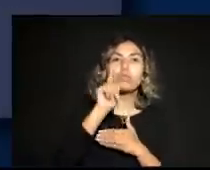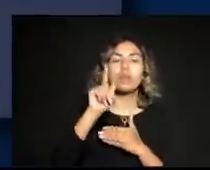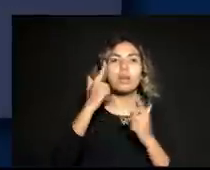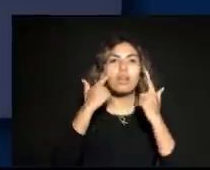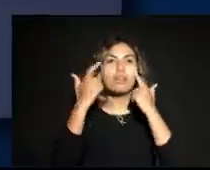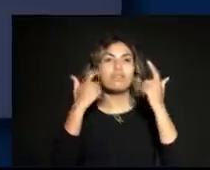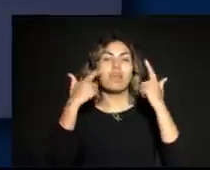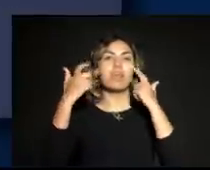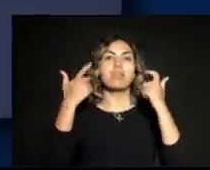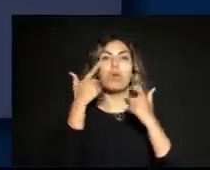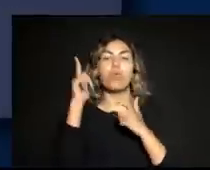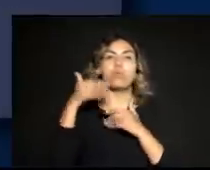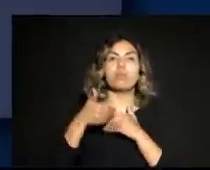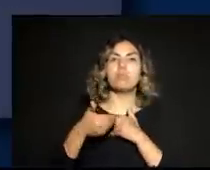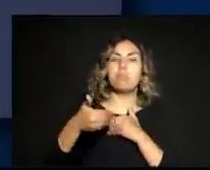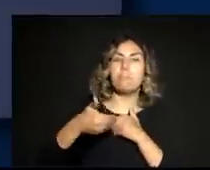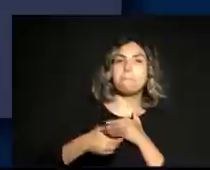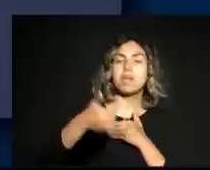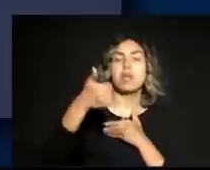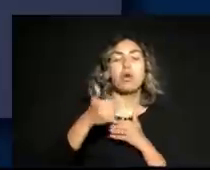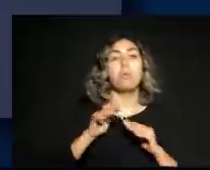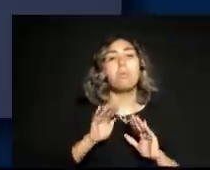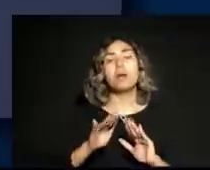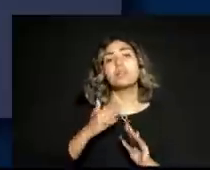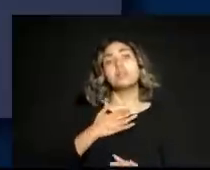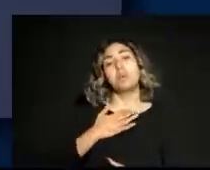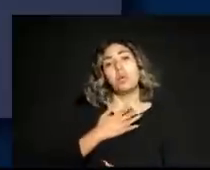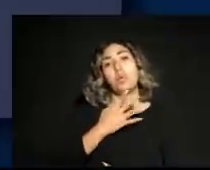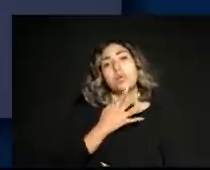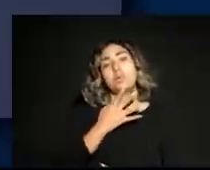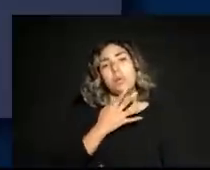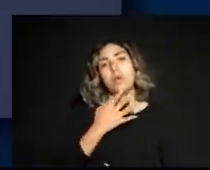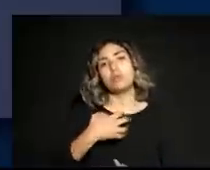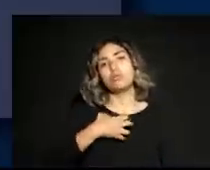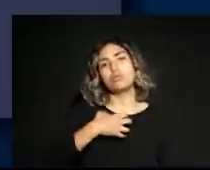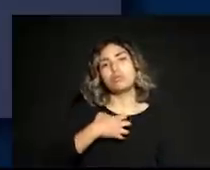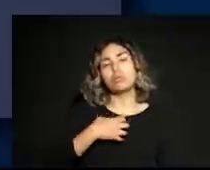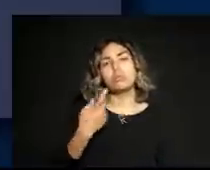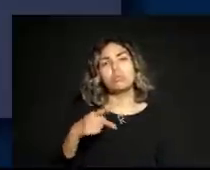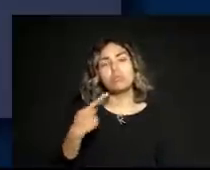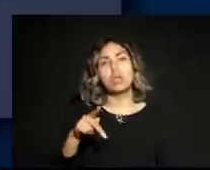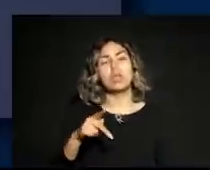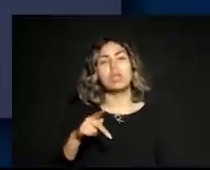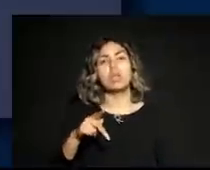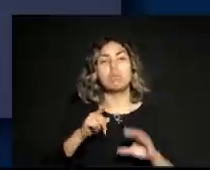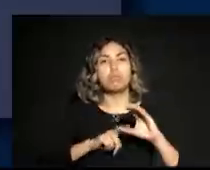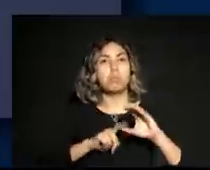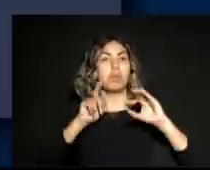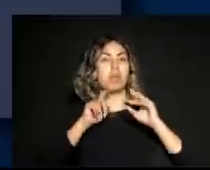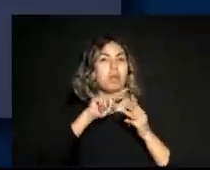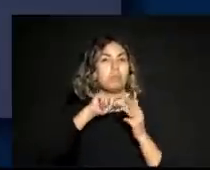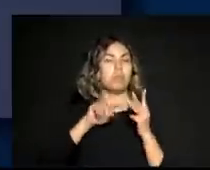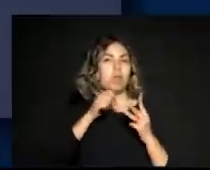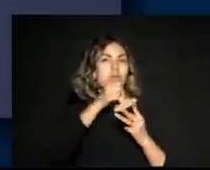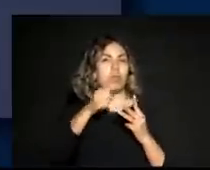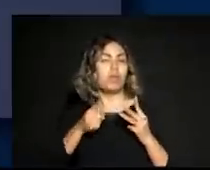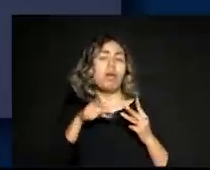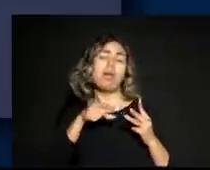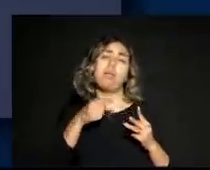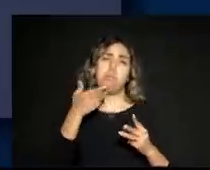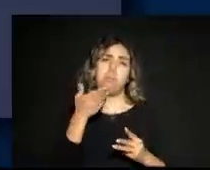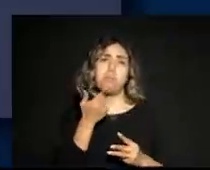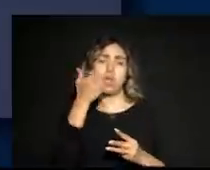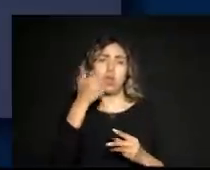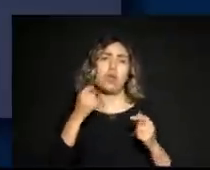eu do meu conhecimento institucional o modelo de independência dos três poderes É o que melhor funciona É